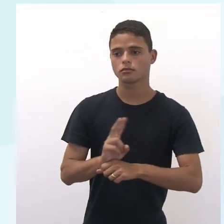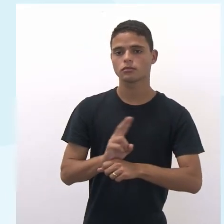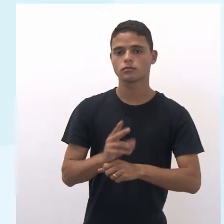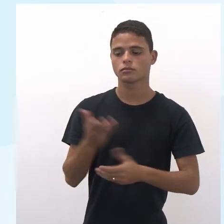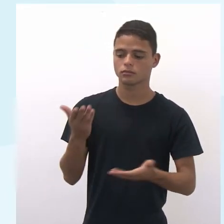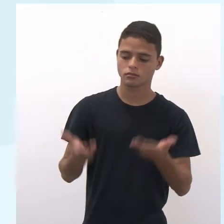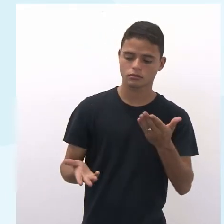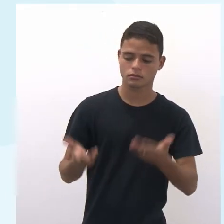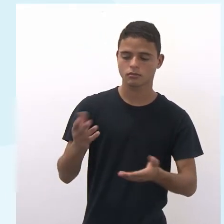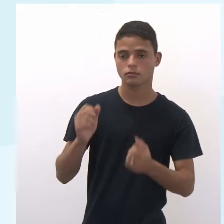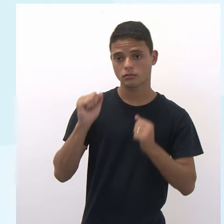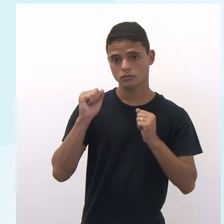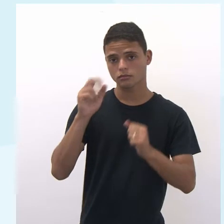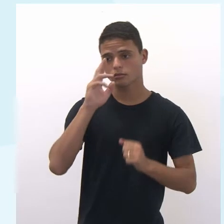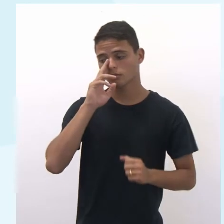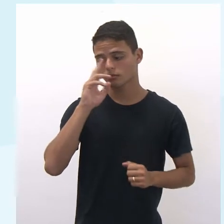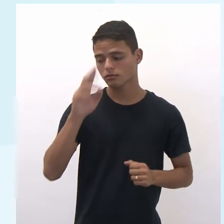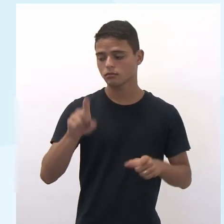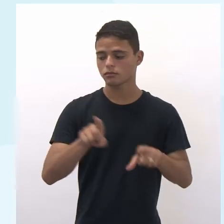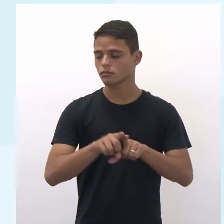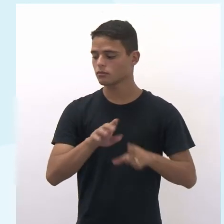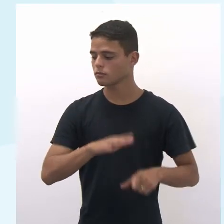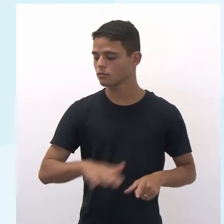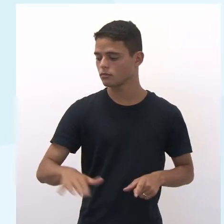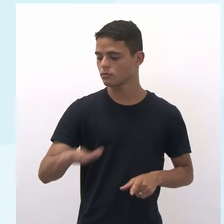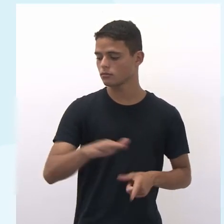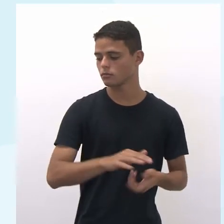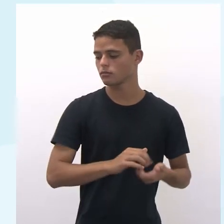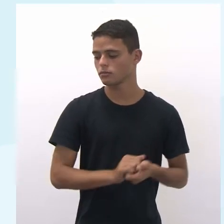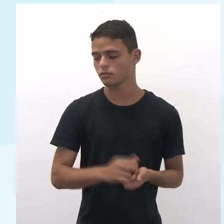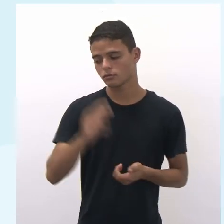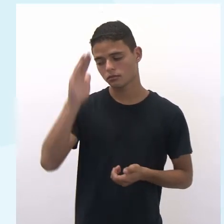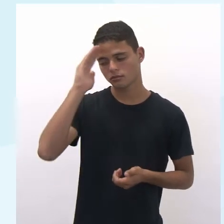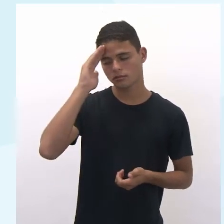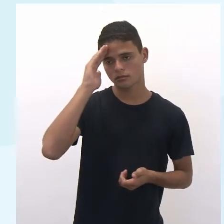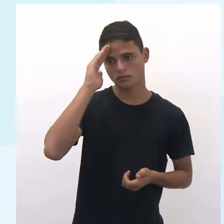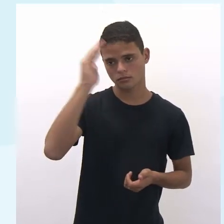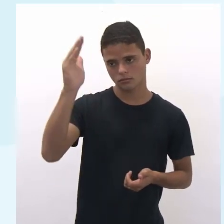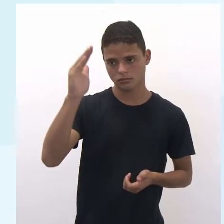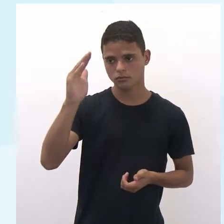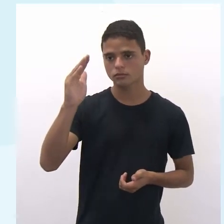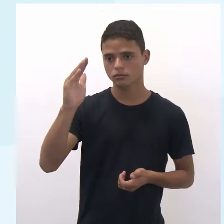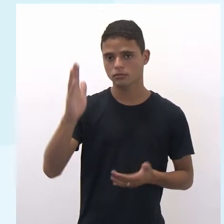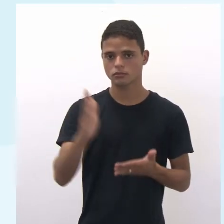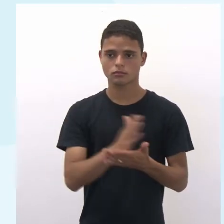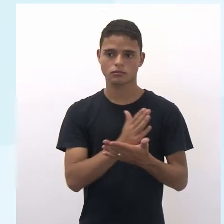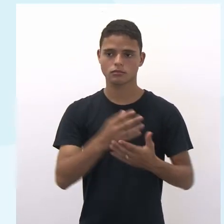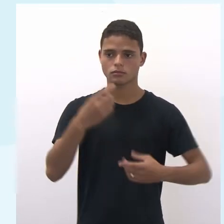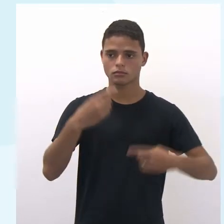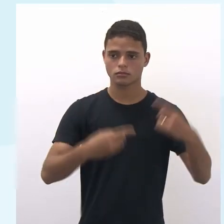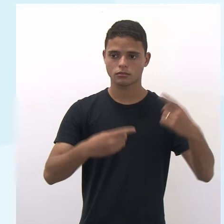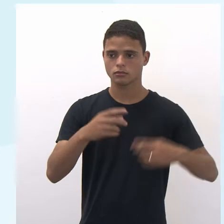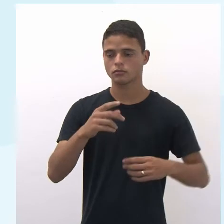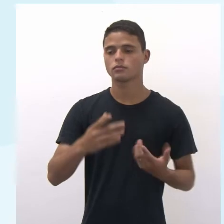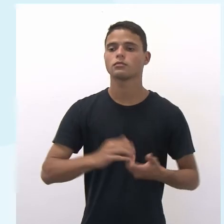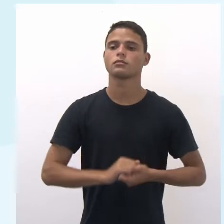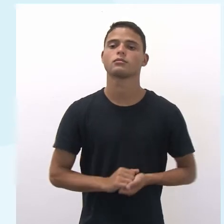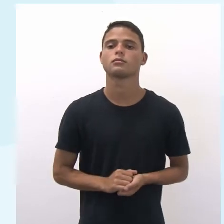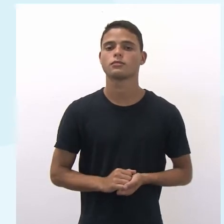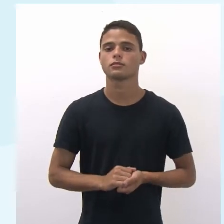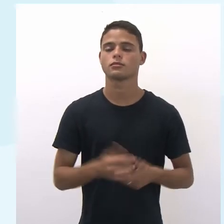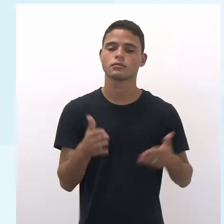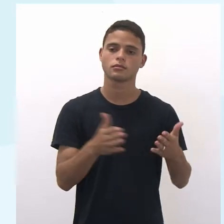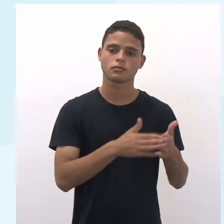das forças e dos sujeitos envolvidos, principalmente relacionado a disputas políticas. Então, lá no caderno